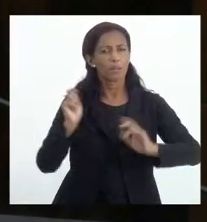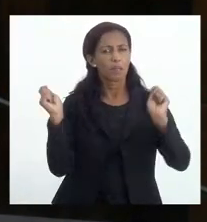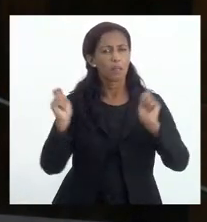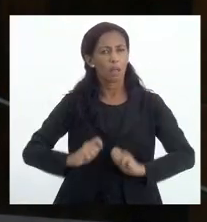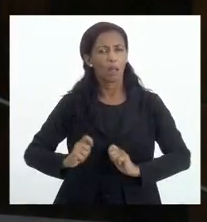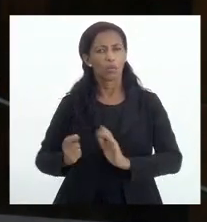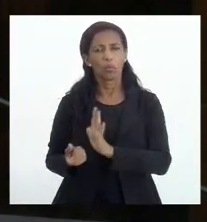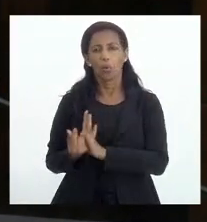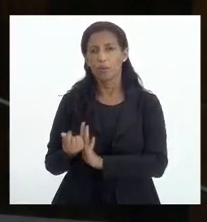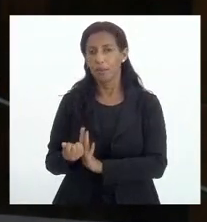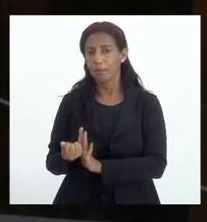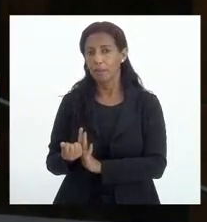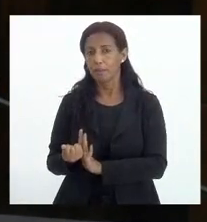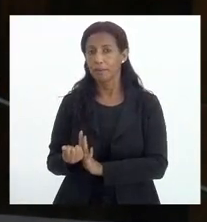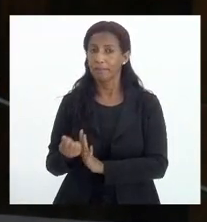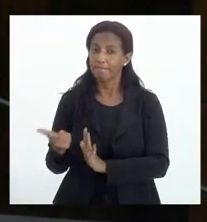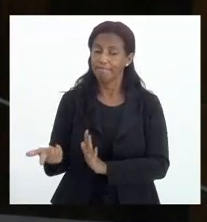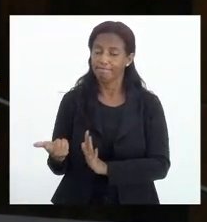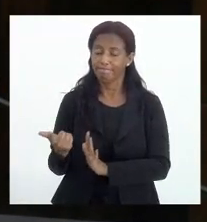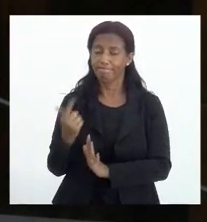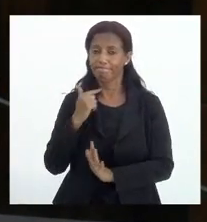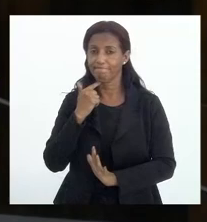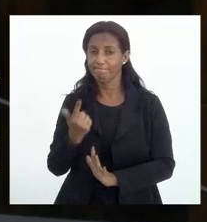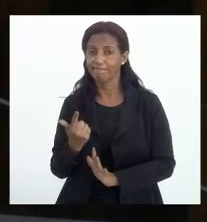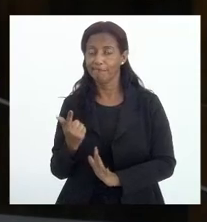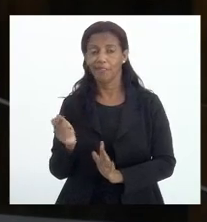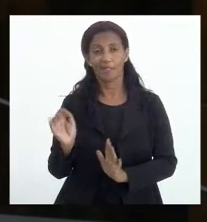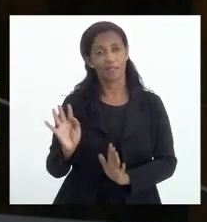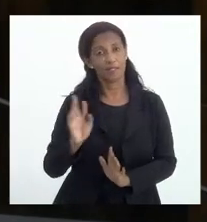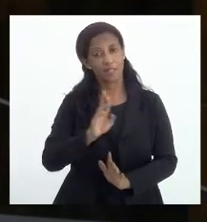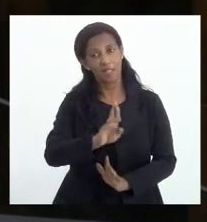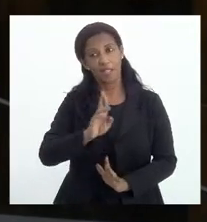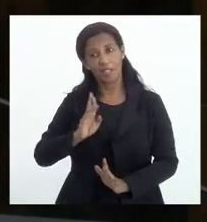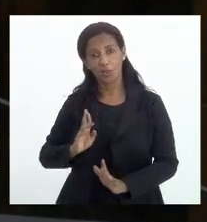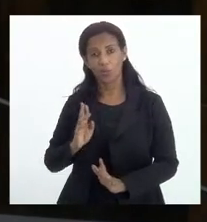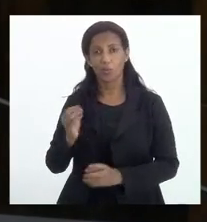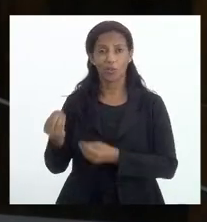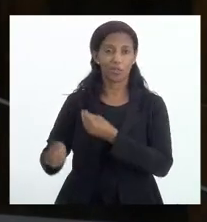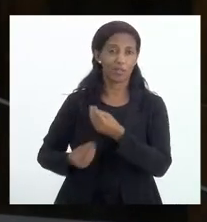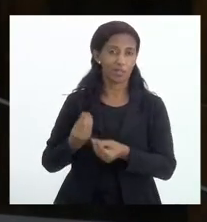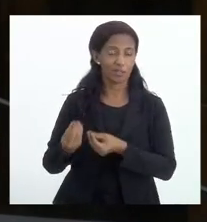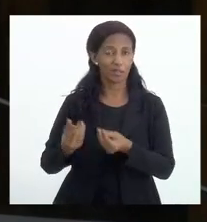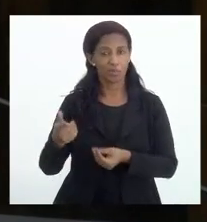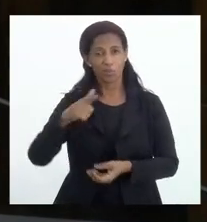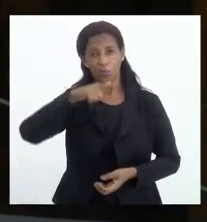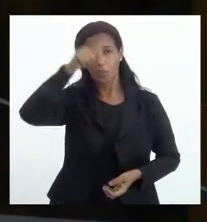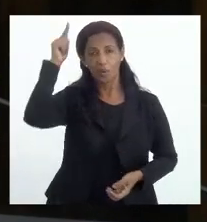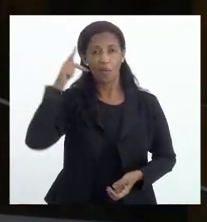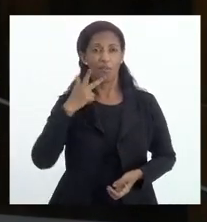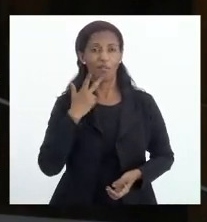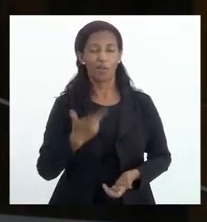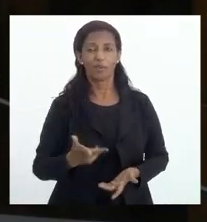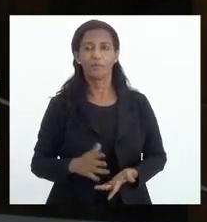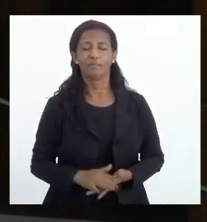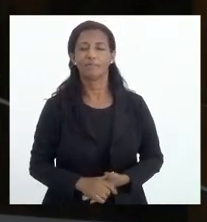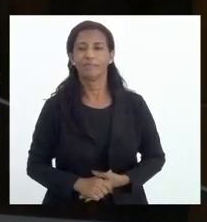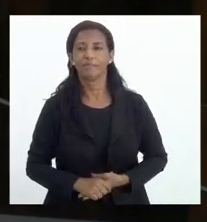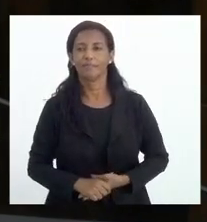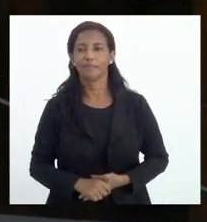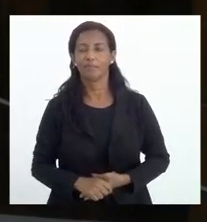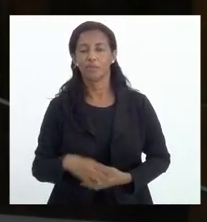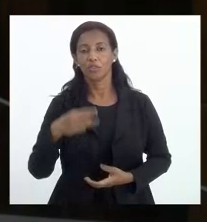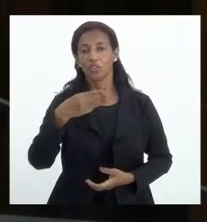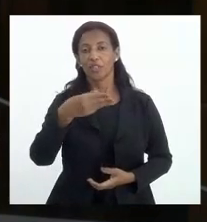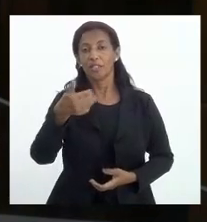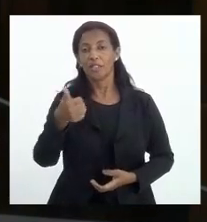do orçamento? É uma questão que vai ser respondida, como o senhor deputado Luiz Paulo mencionou, no dia